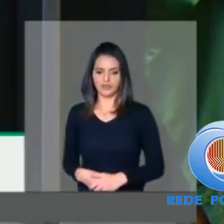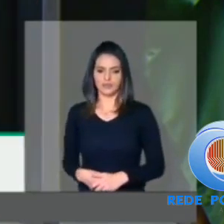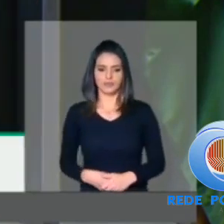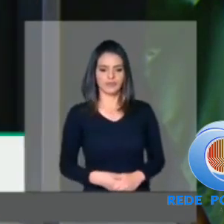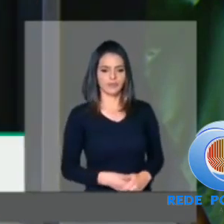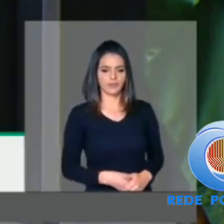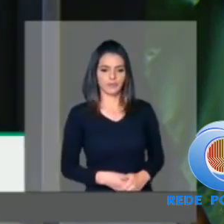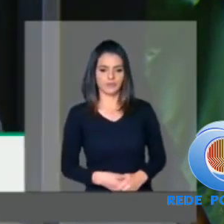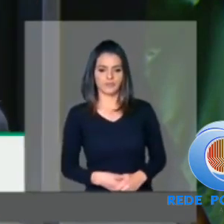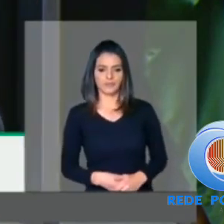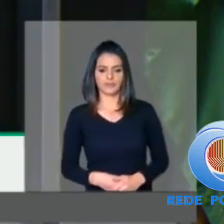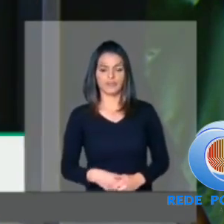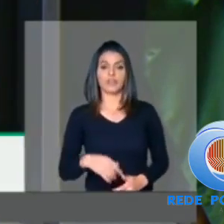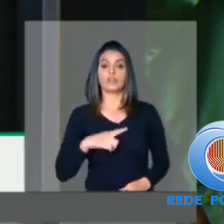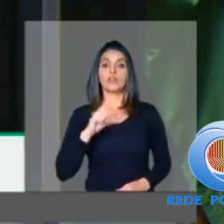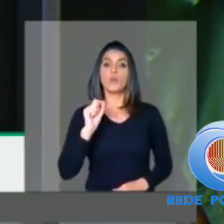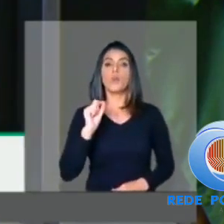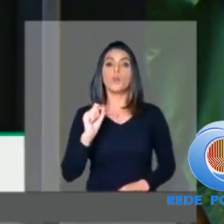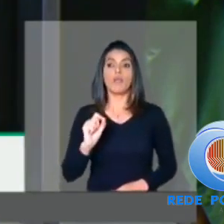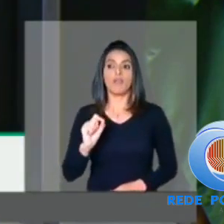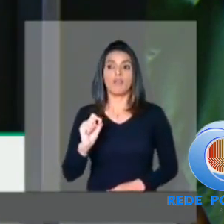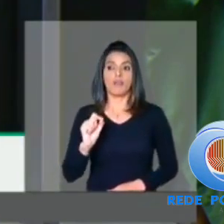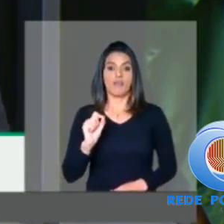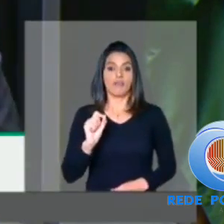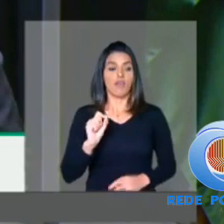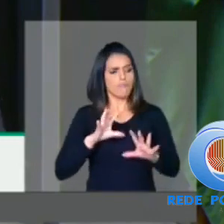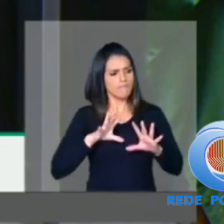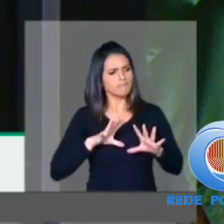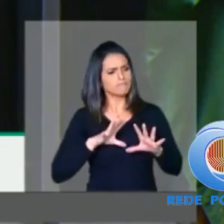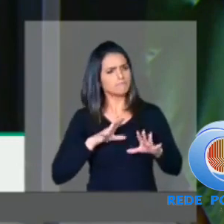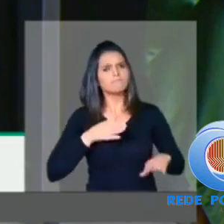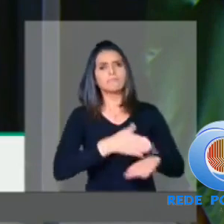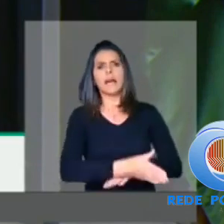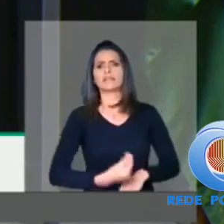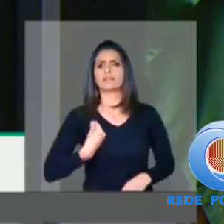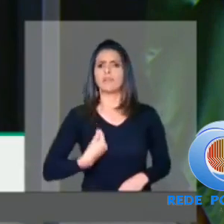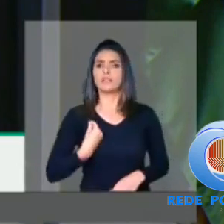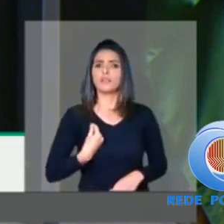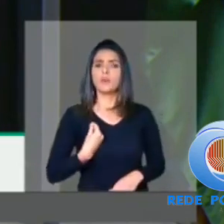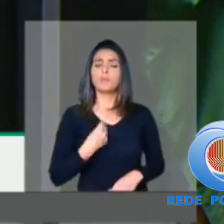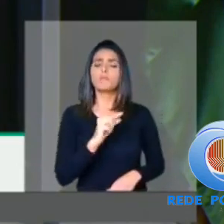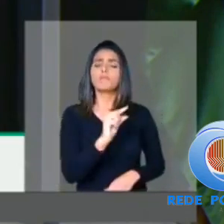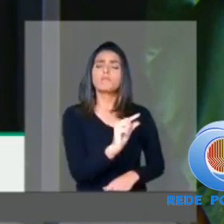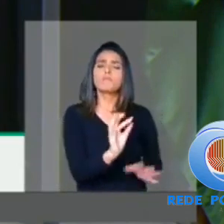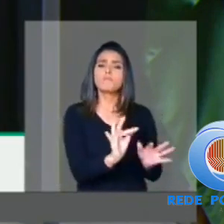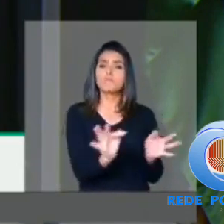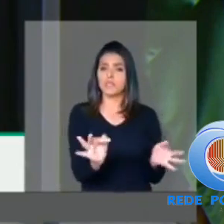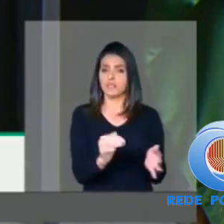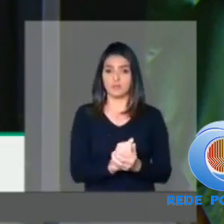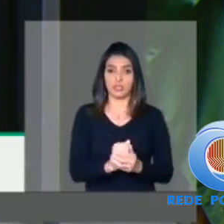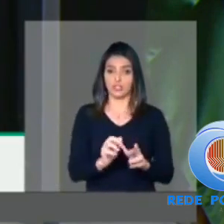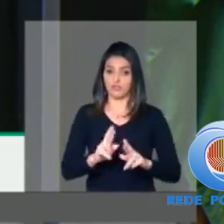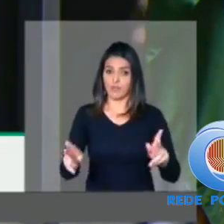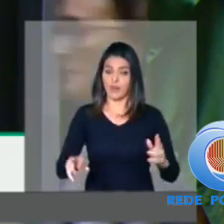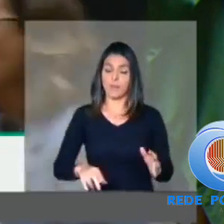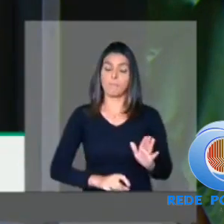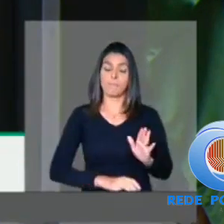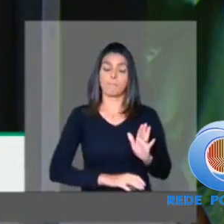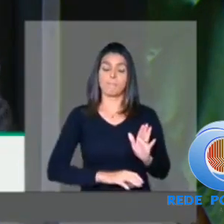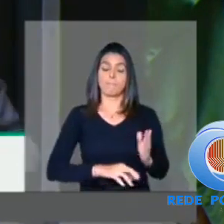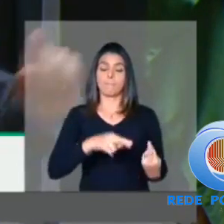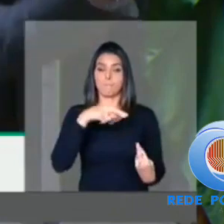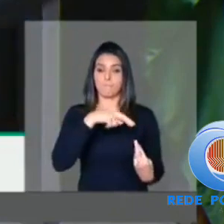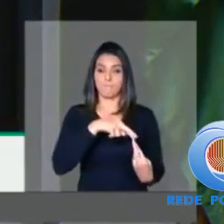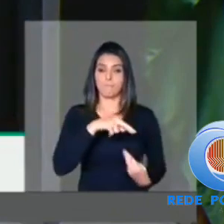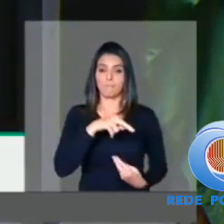inconstitucional, o princípio da intervenção mínima. Vejam que diferença o parágrafo único do